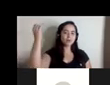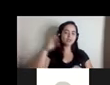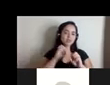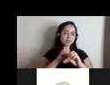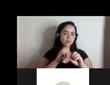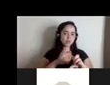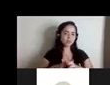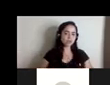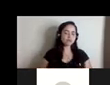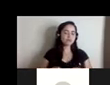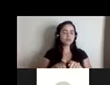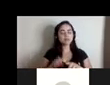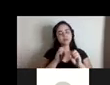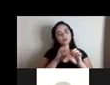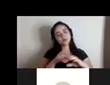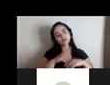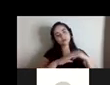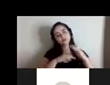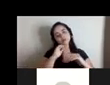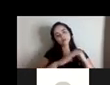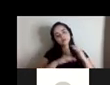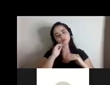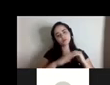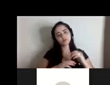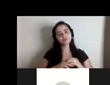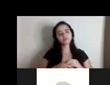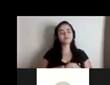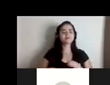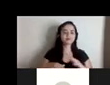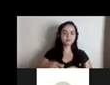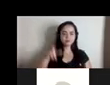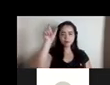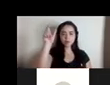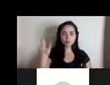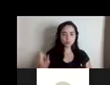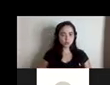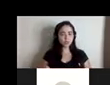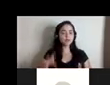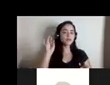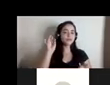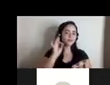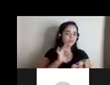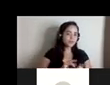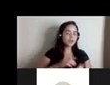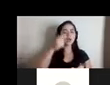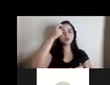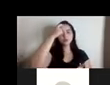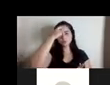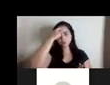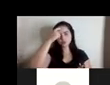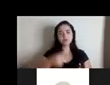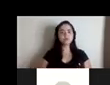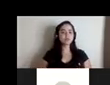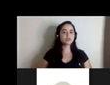e para a educação profissional: o sujeito, a verdade e o conhecimento,